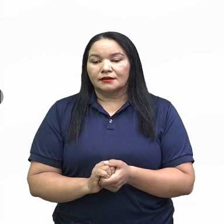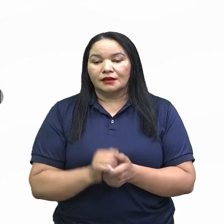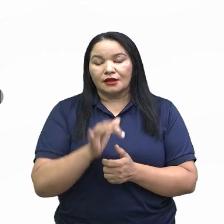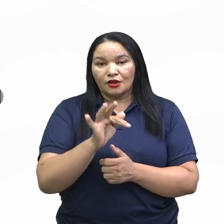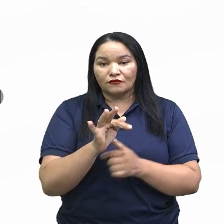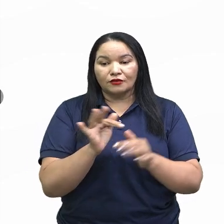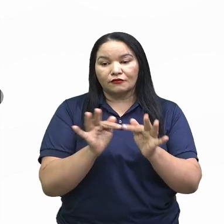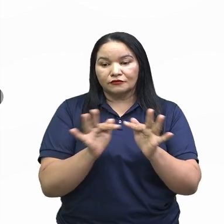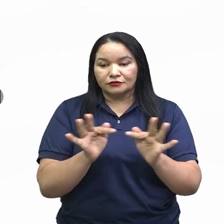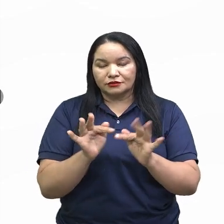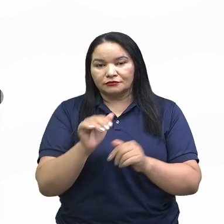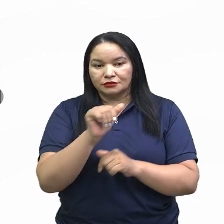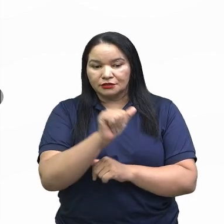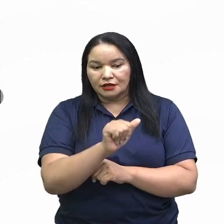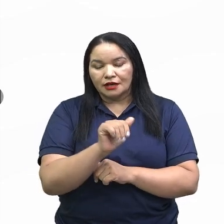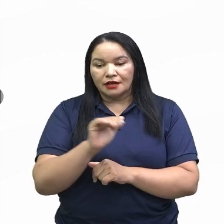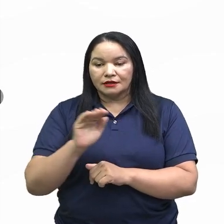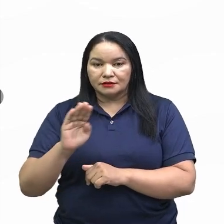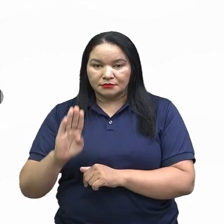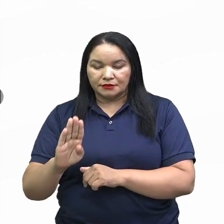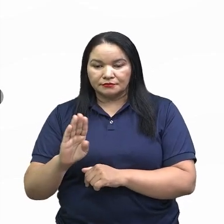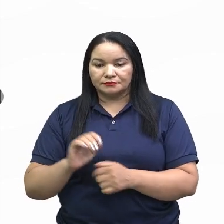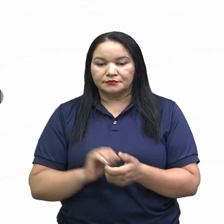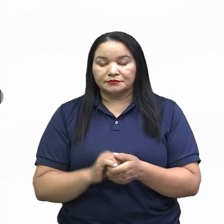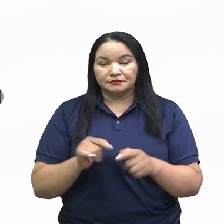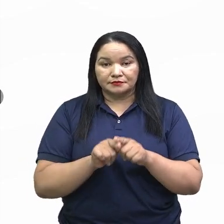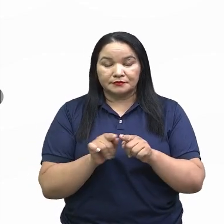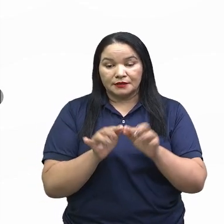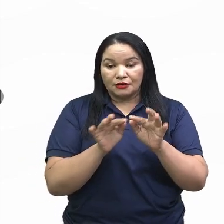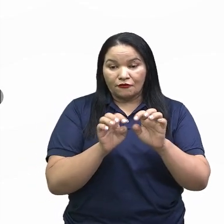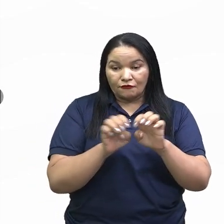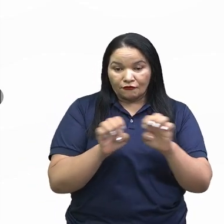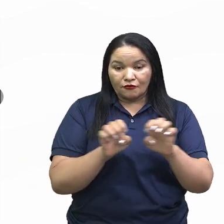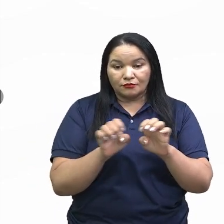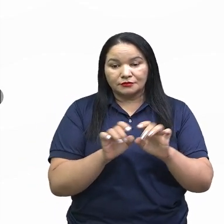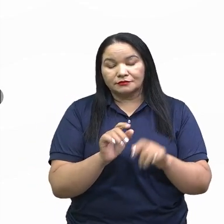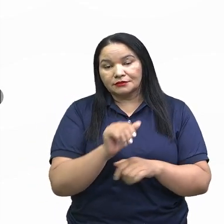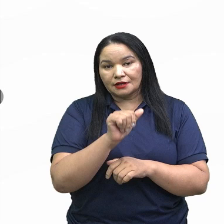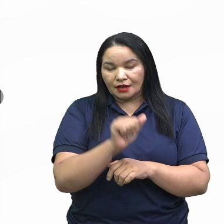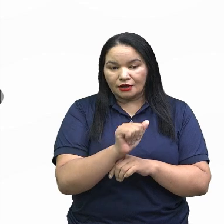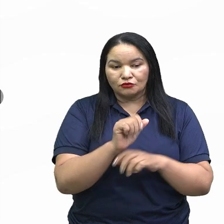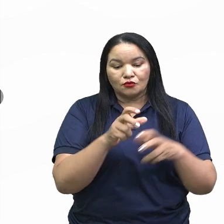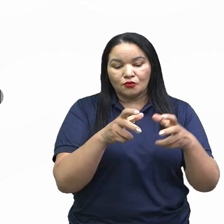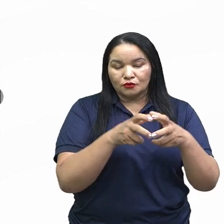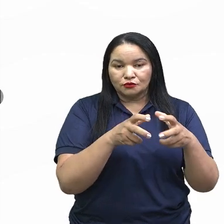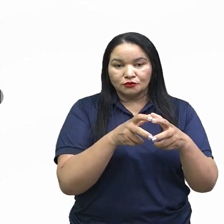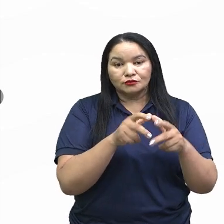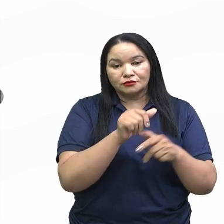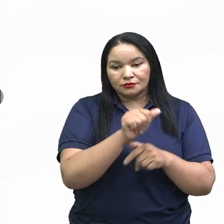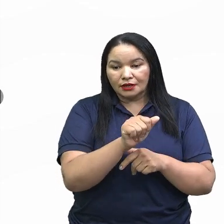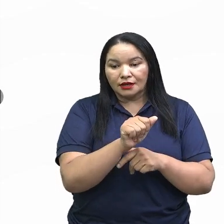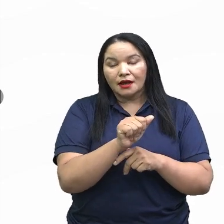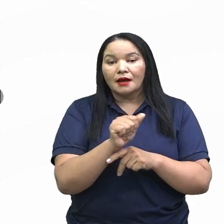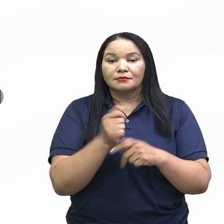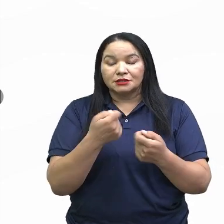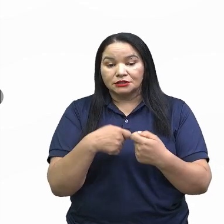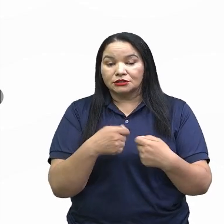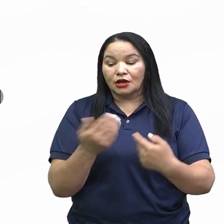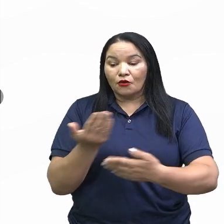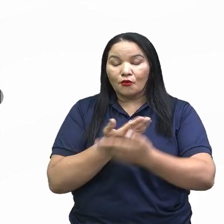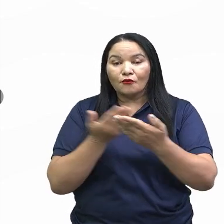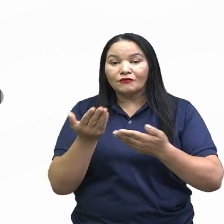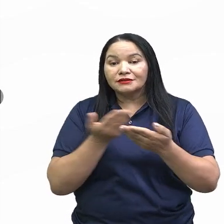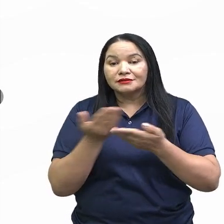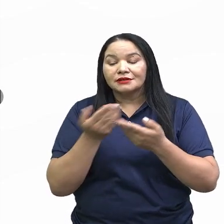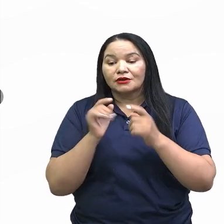ser ali a relação, vai ser ali a fórmula, onde o A, os elementos do conjunto A, irão conversar com os elementos